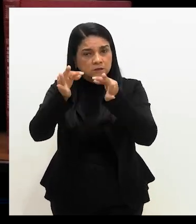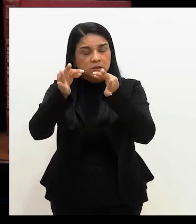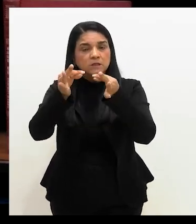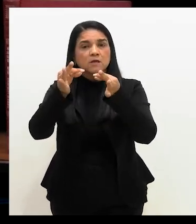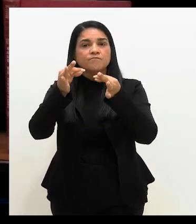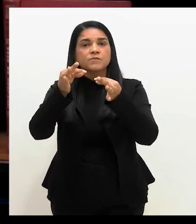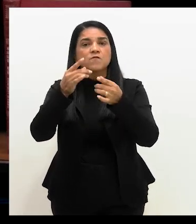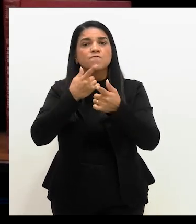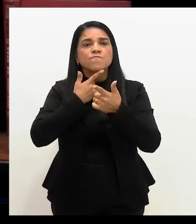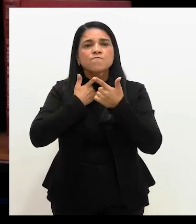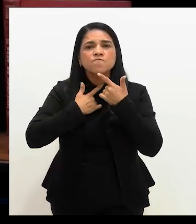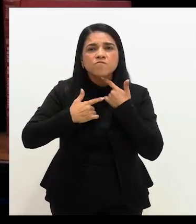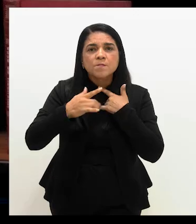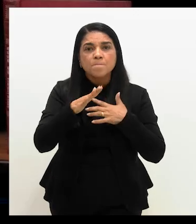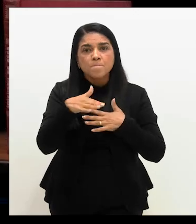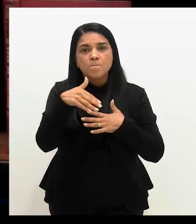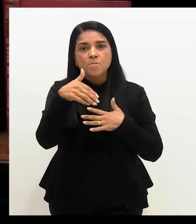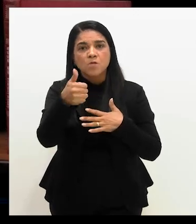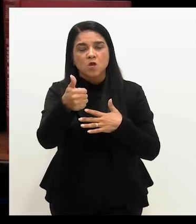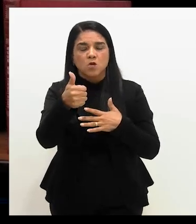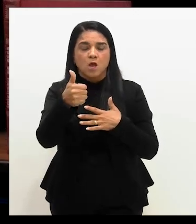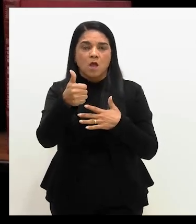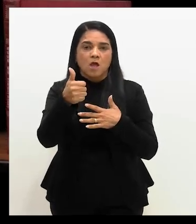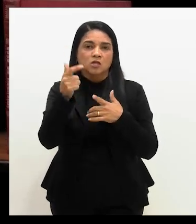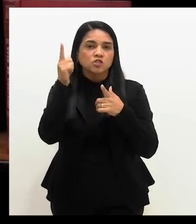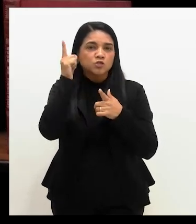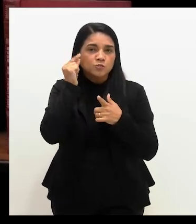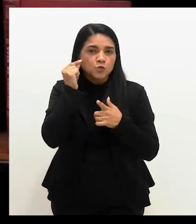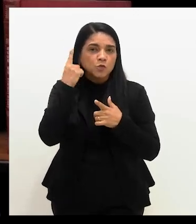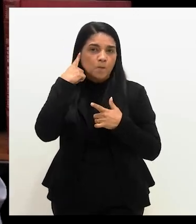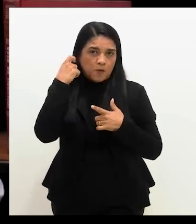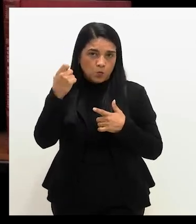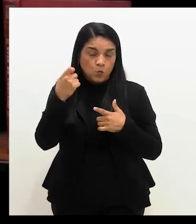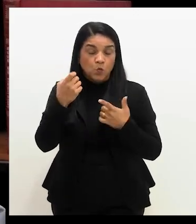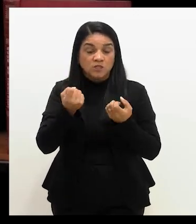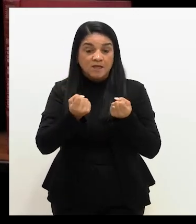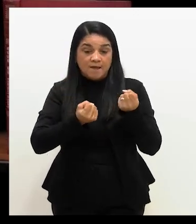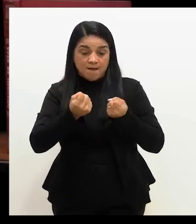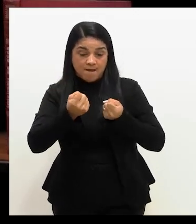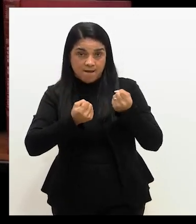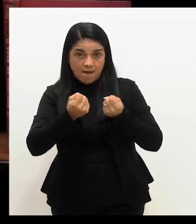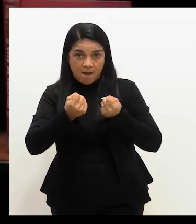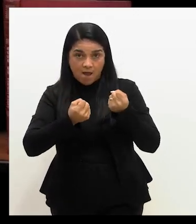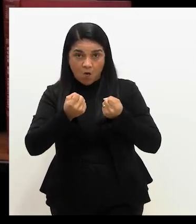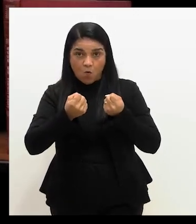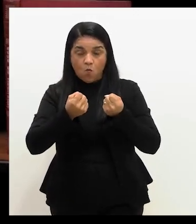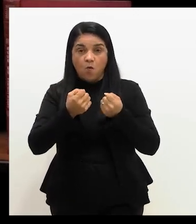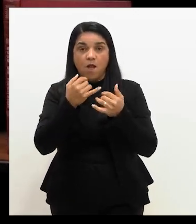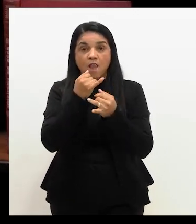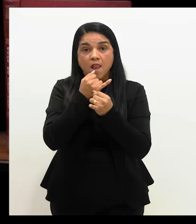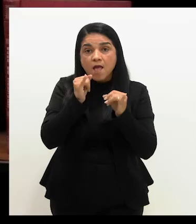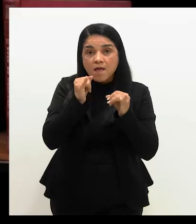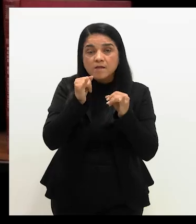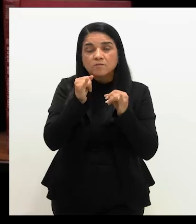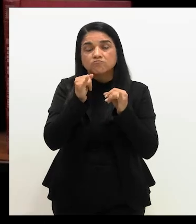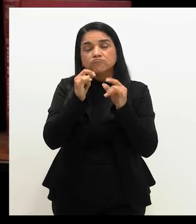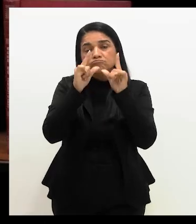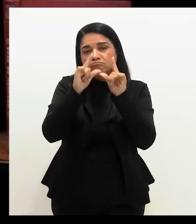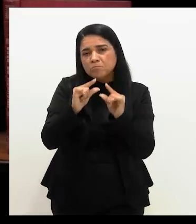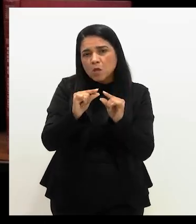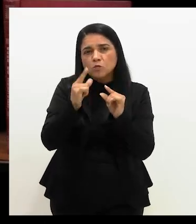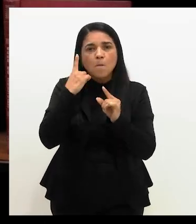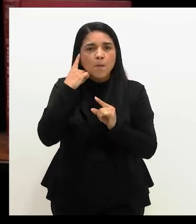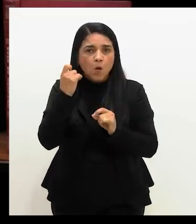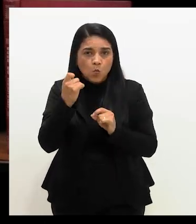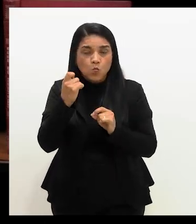a vontade de melhoria desse barulho, né? Por exemplo, os carros hoje em dia, os carros elétricos, carros com menos